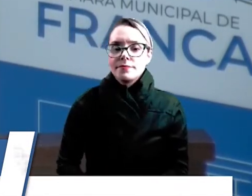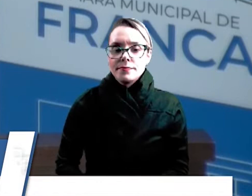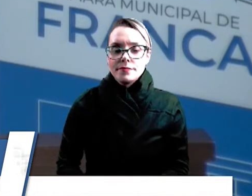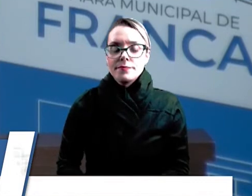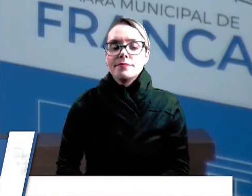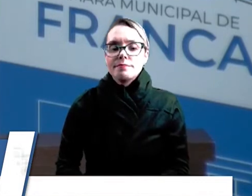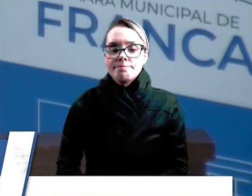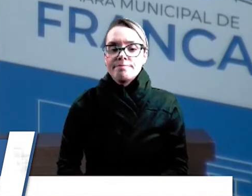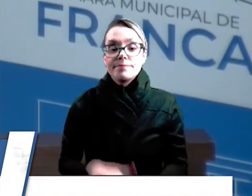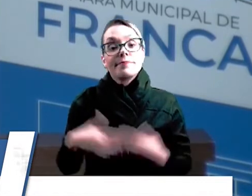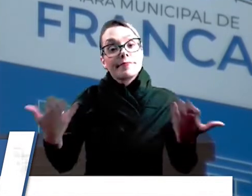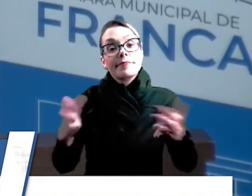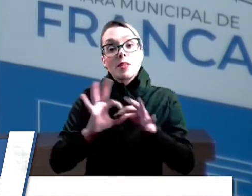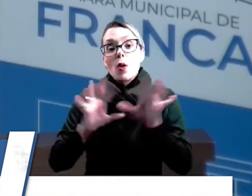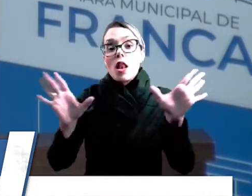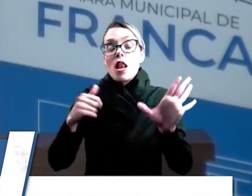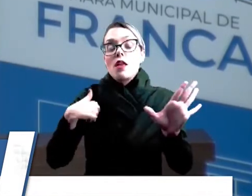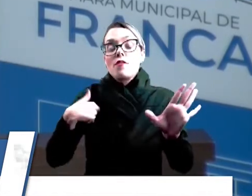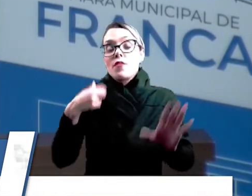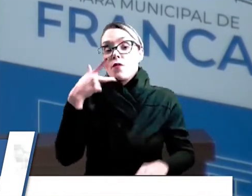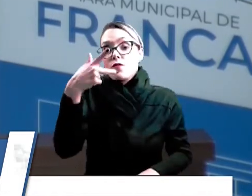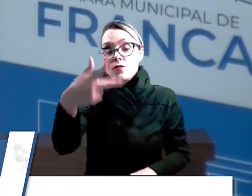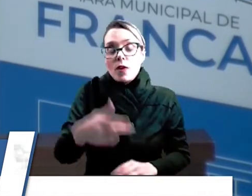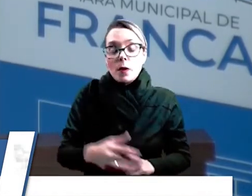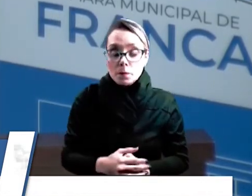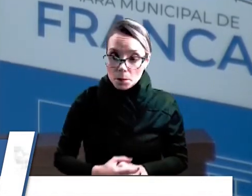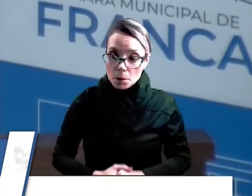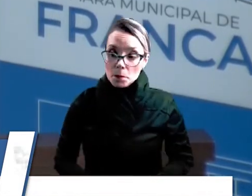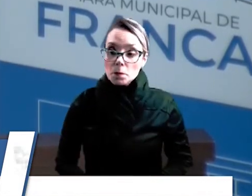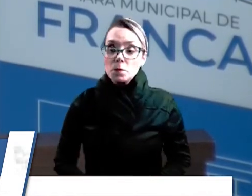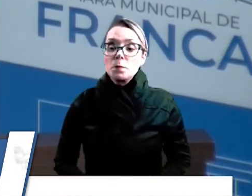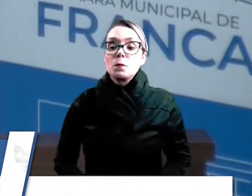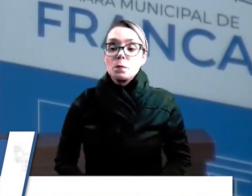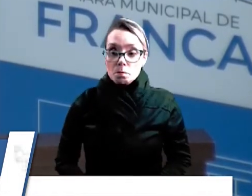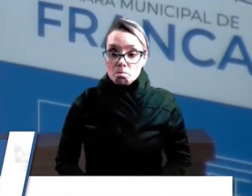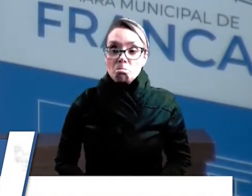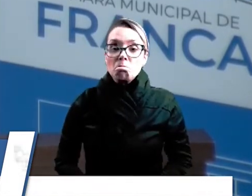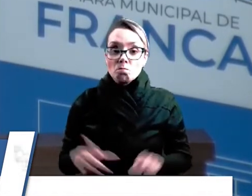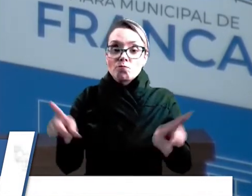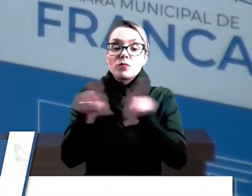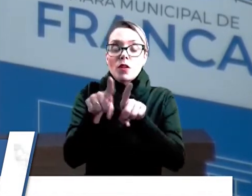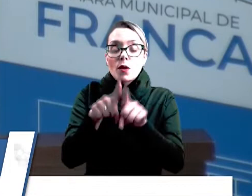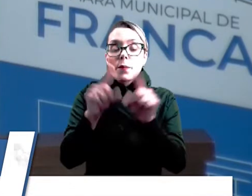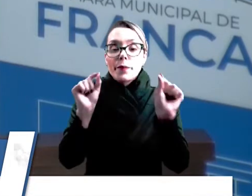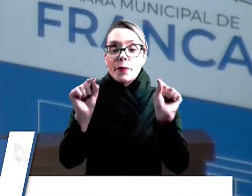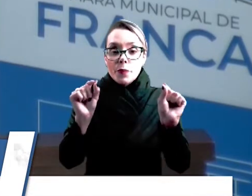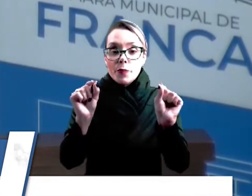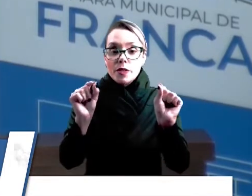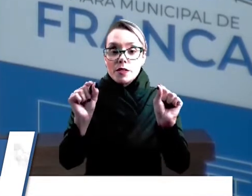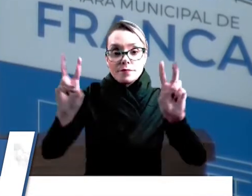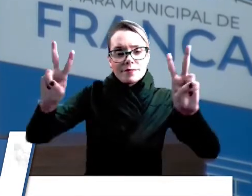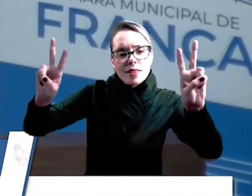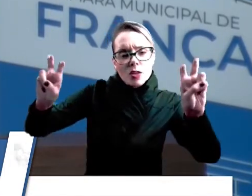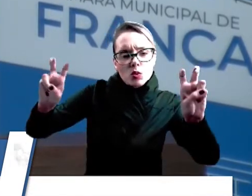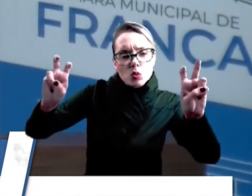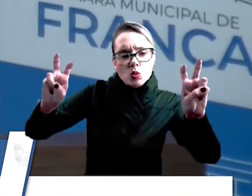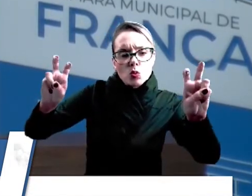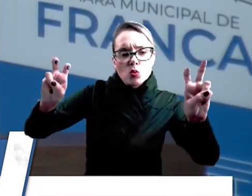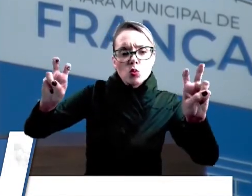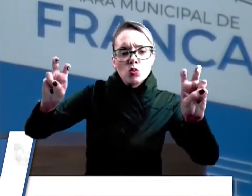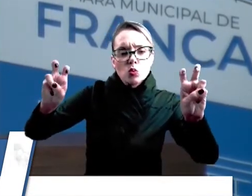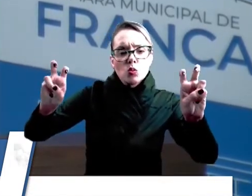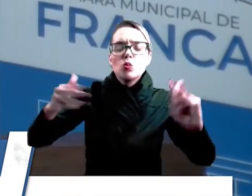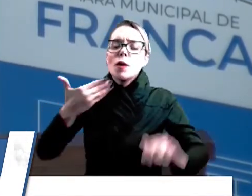posição. Uma outra coisa é com relação a uma solicitação que nós já fizemos já há